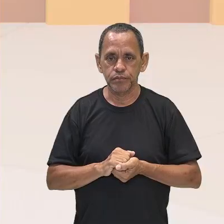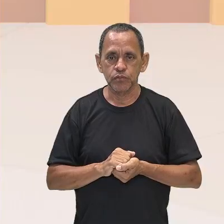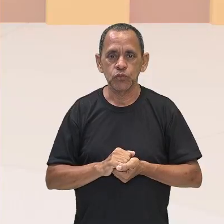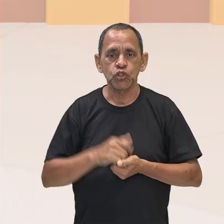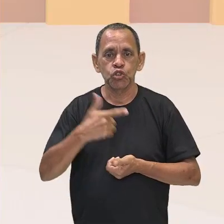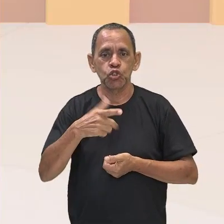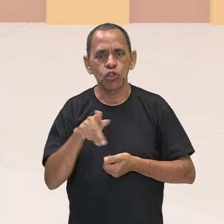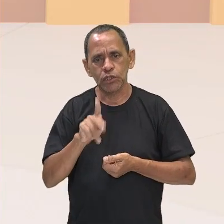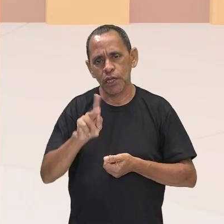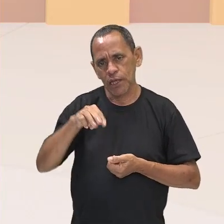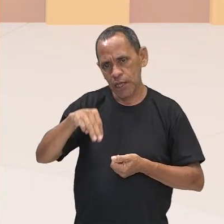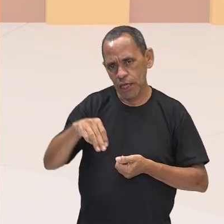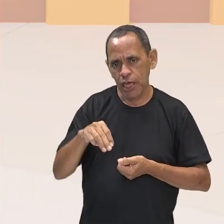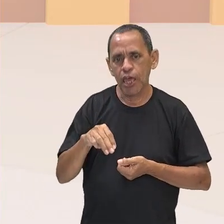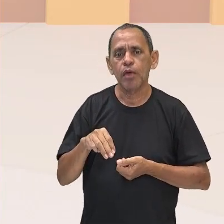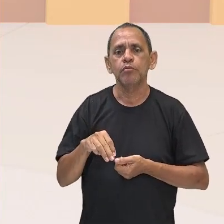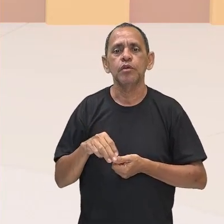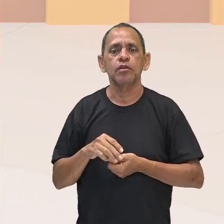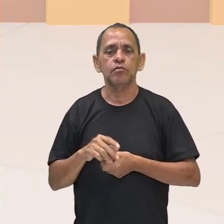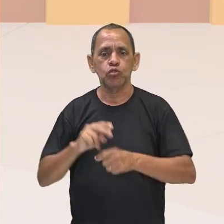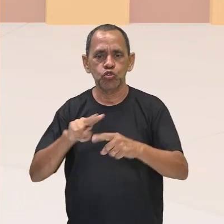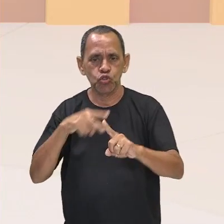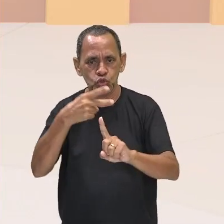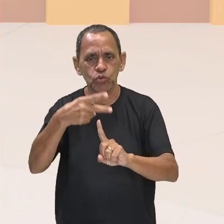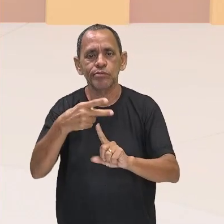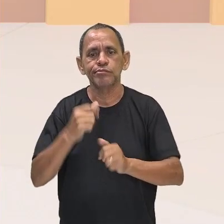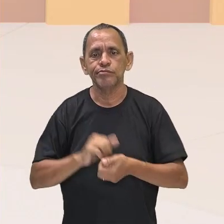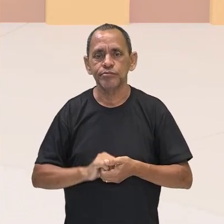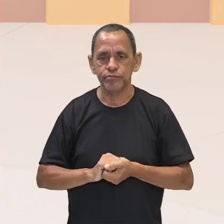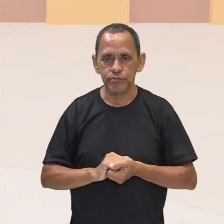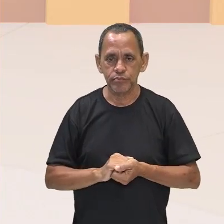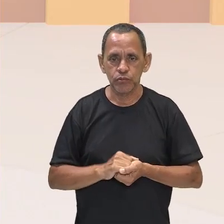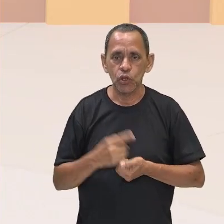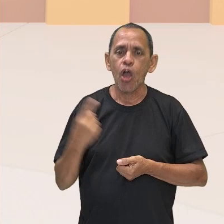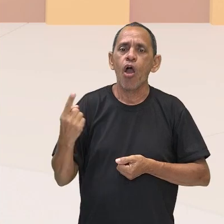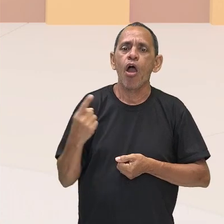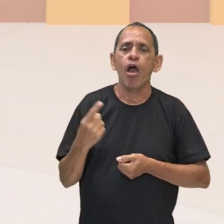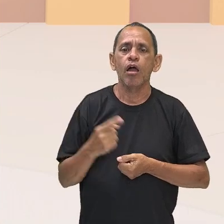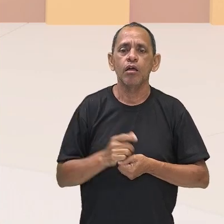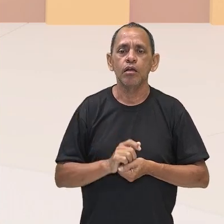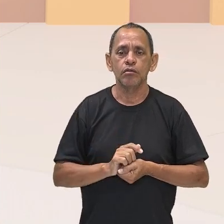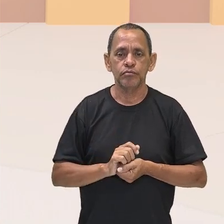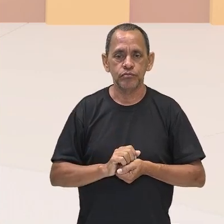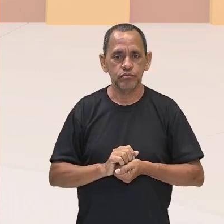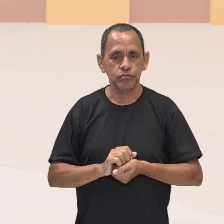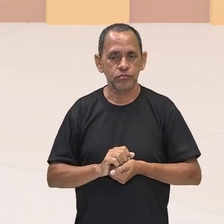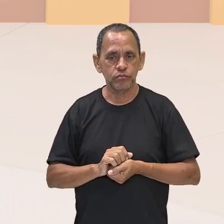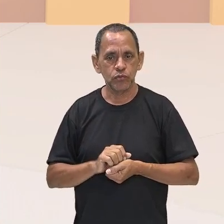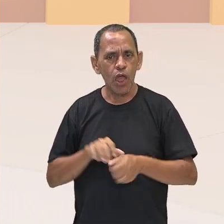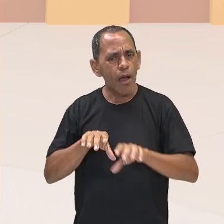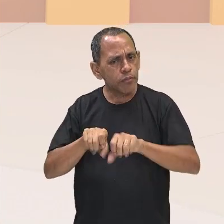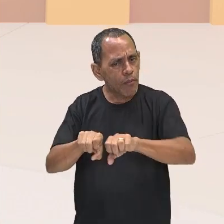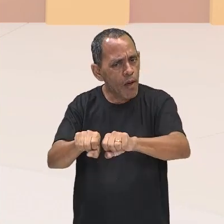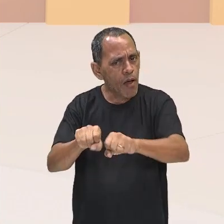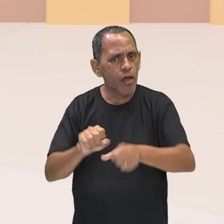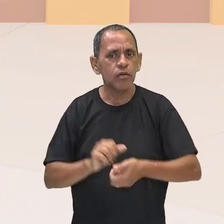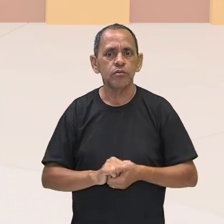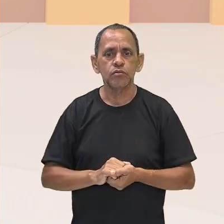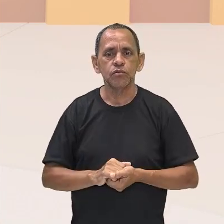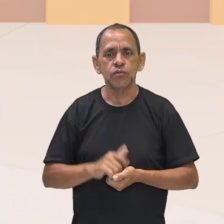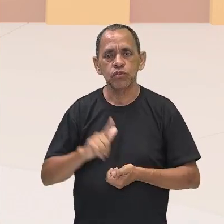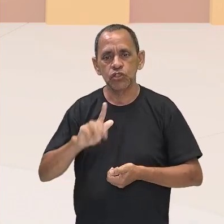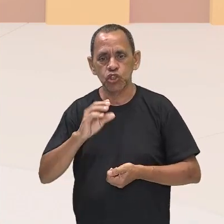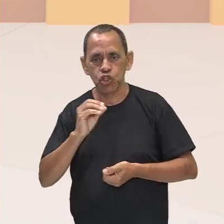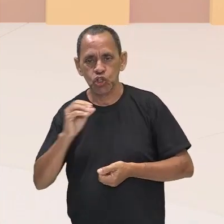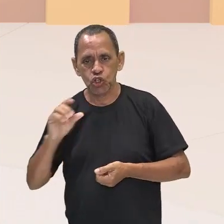agora comigo a analisar aqui, através do Google Earth, o nosso estado. Então, aqui, ó, Brasil, para vocês, América do Sul.